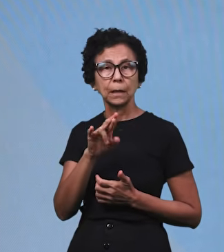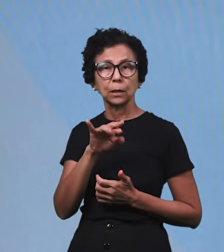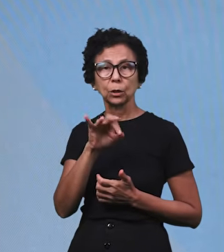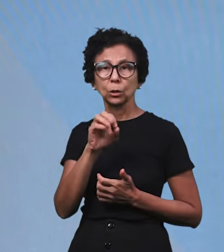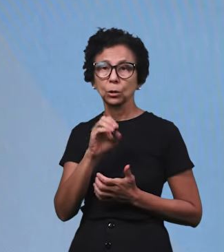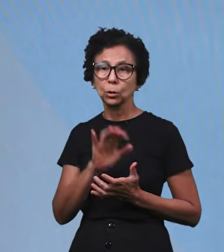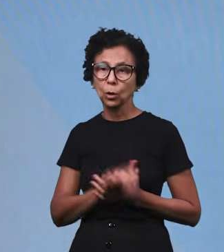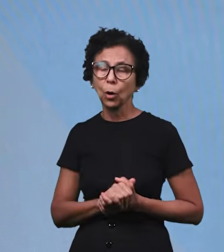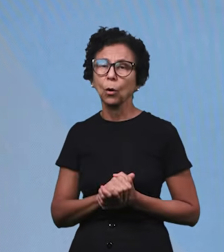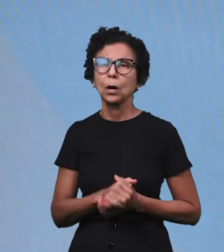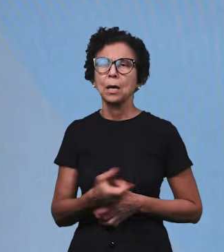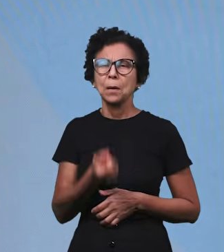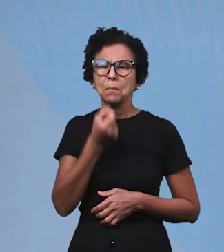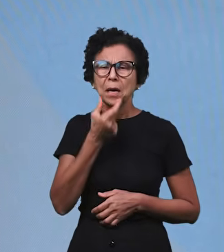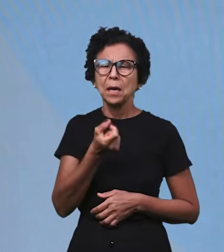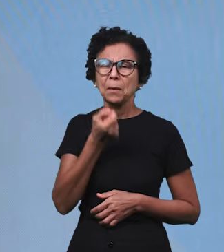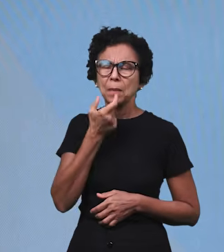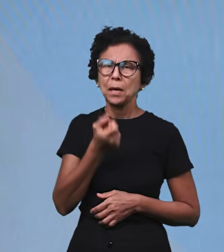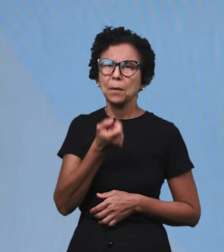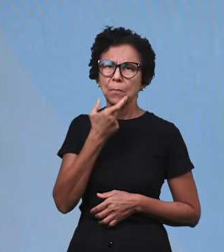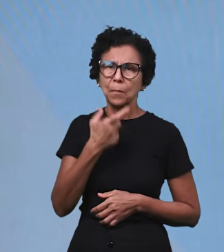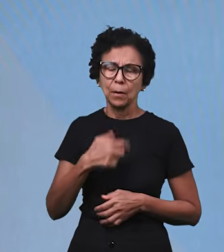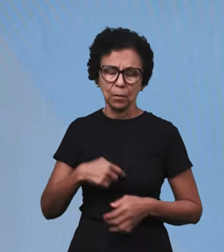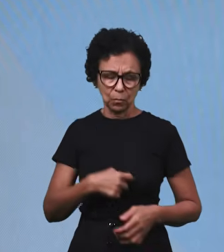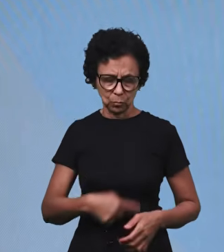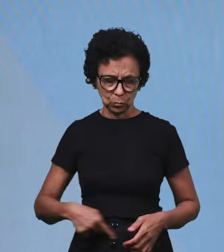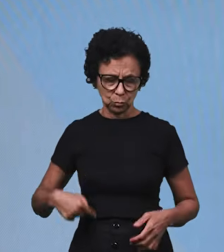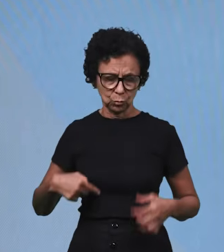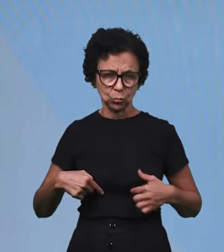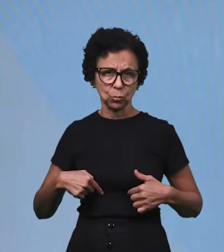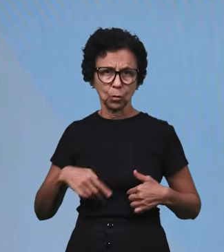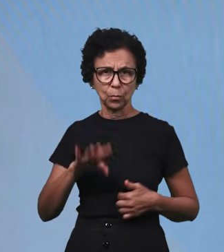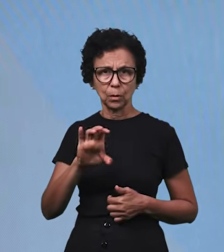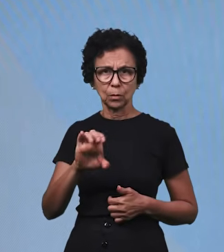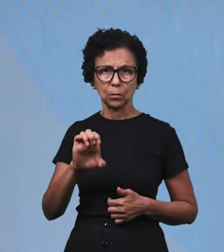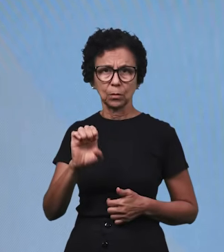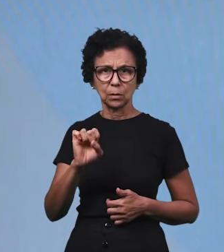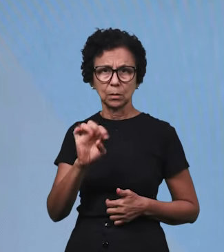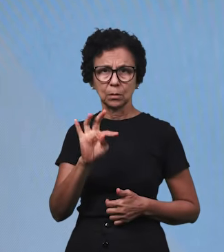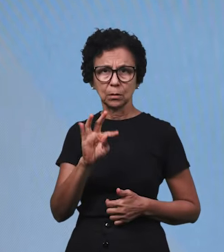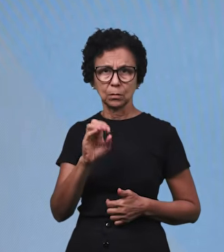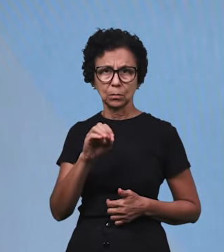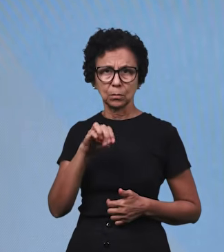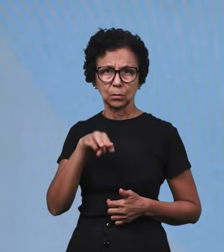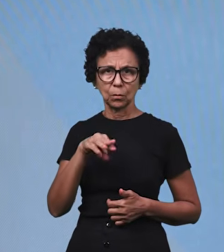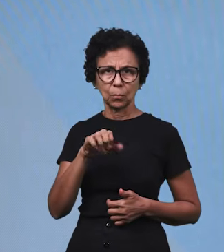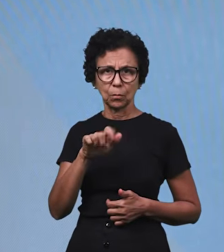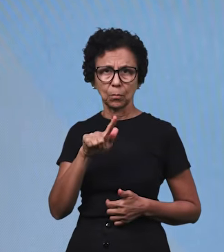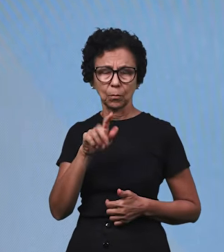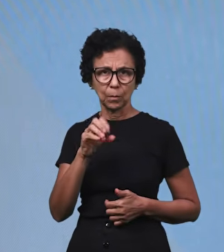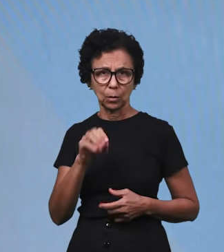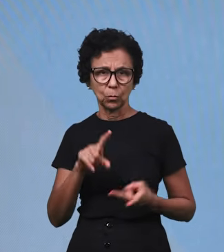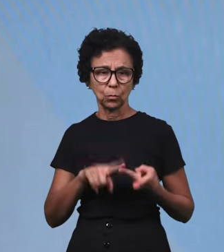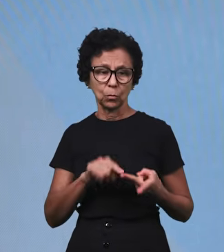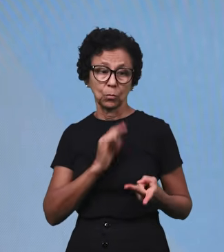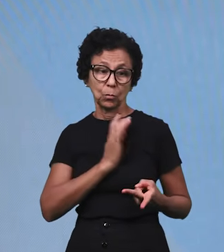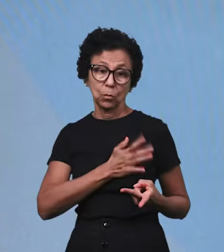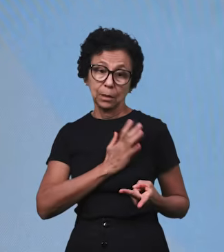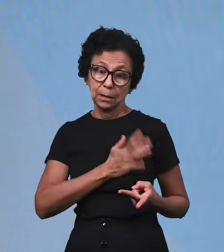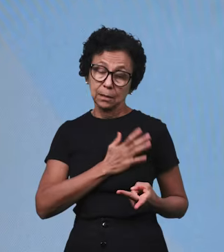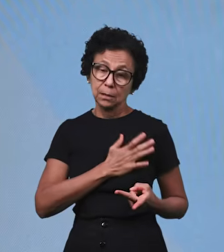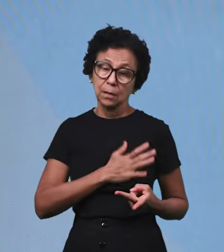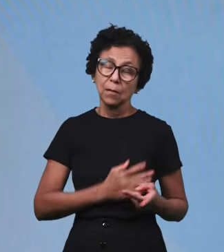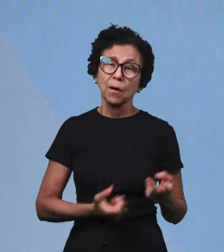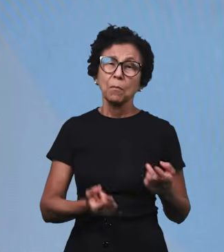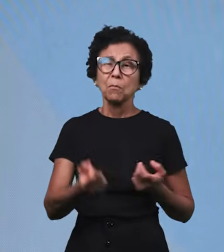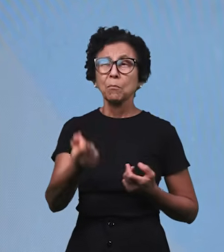uso exagerado para o estômago, para o coração também. Mas são medicamentos que, se você se automedica, se você toma uma vez na